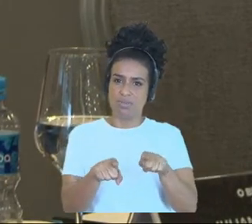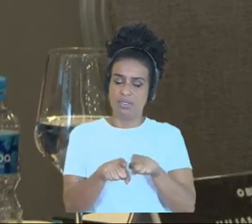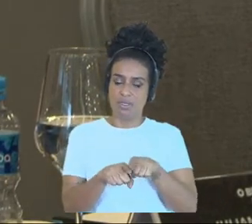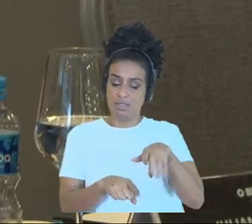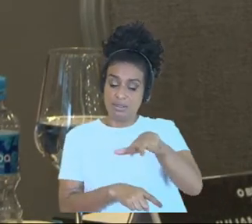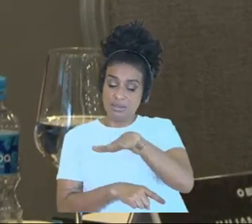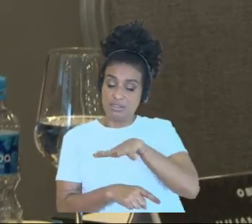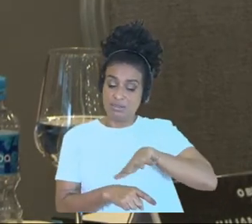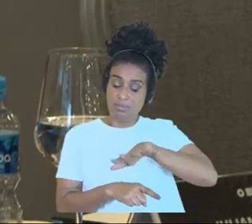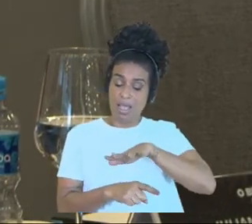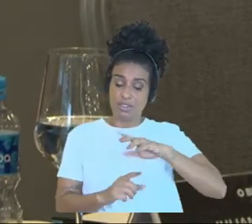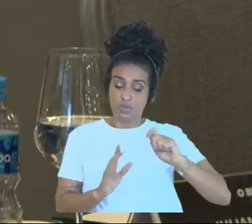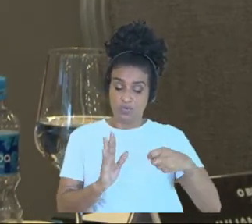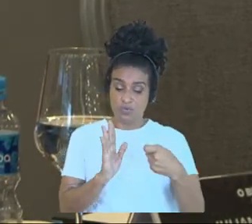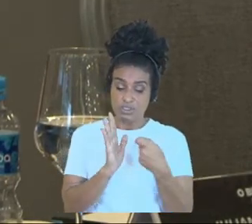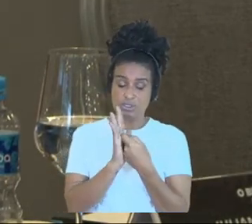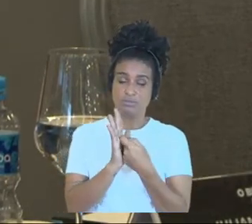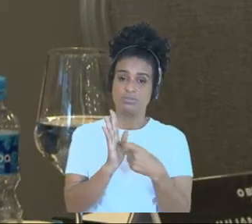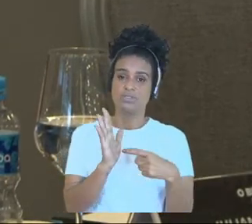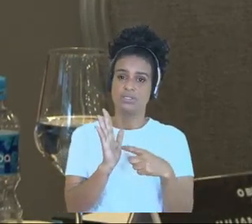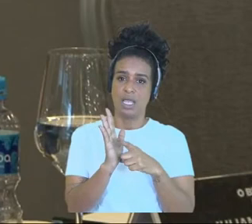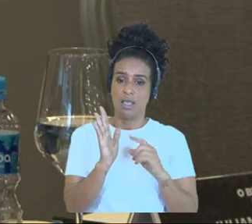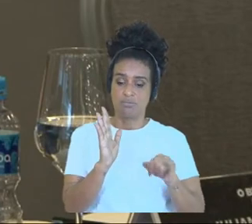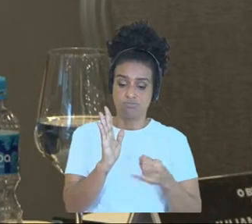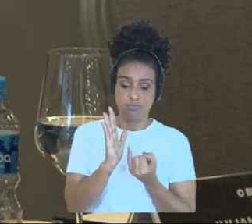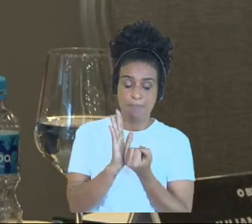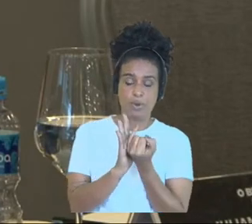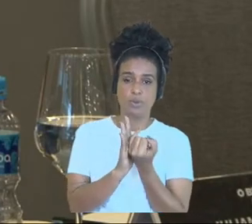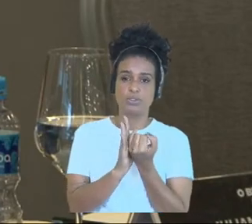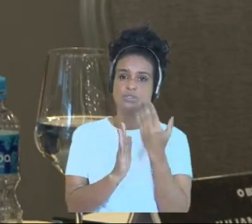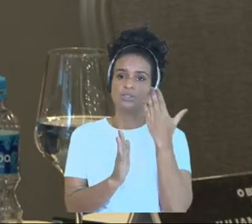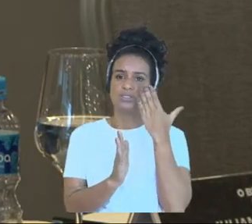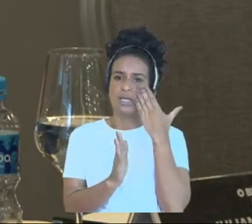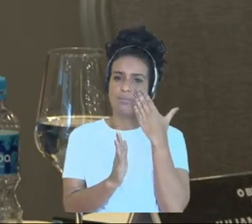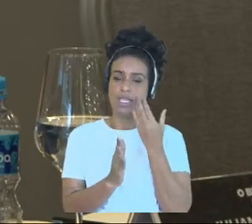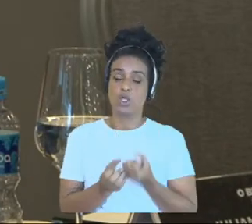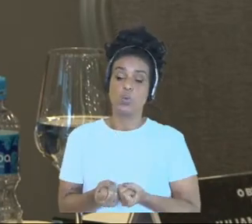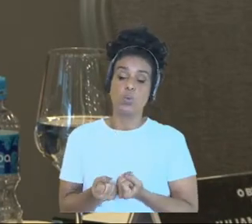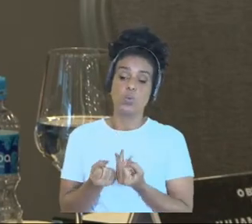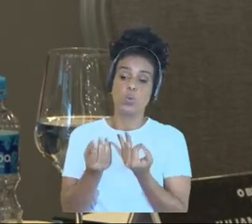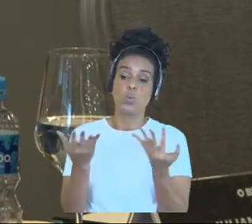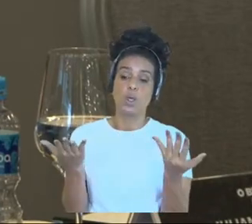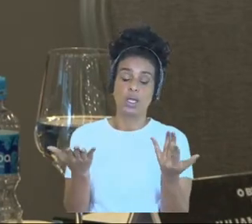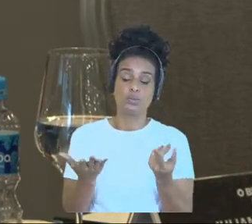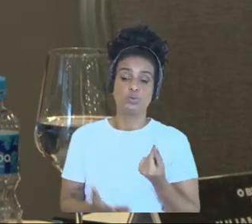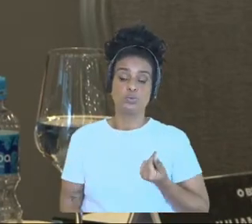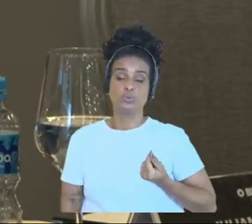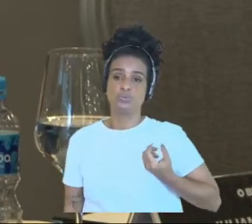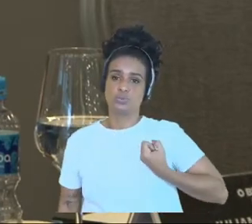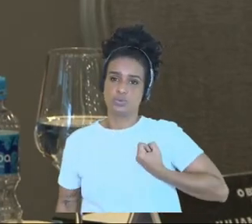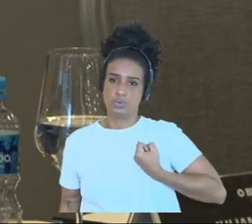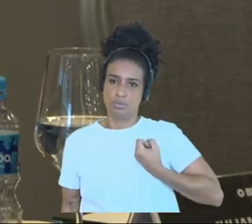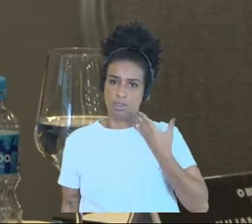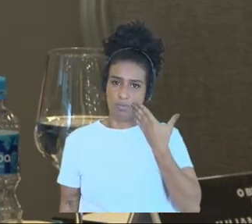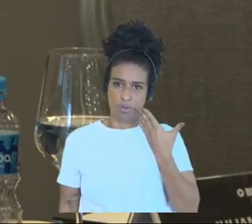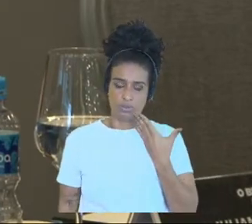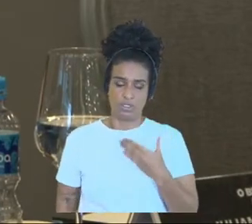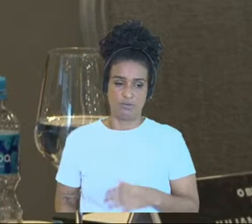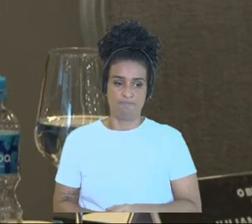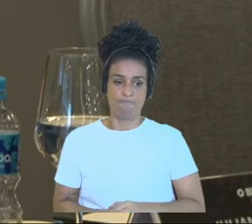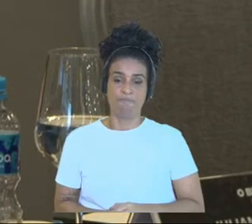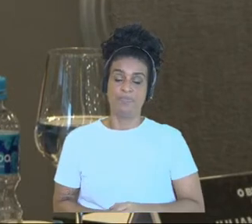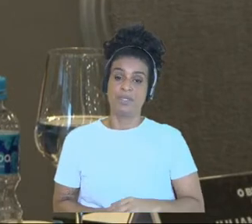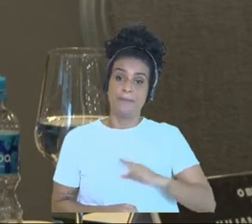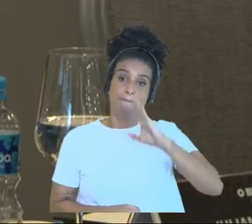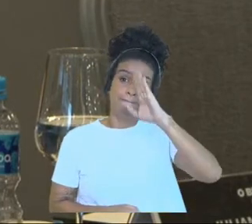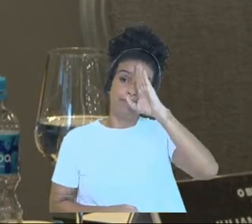espaço fiscal, saber exatamente o quanto a gente vai ter de despesa permanente. A questão do waiver, ela vai depender